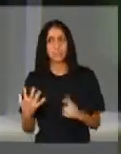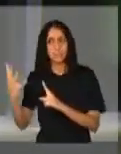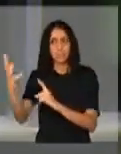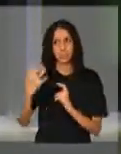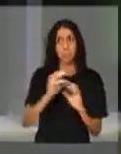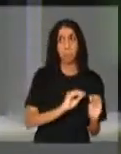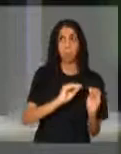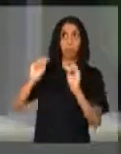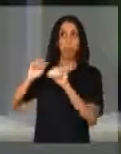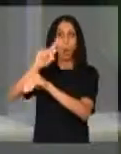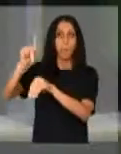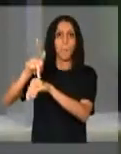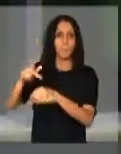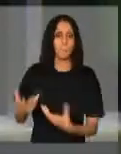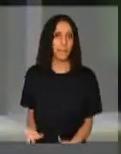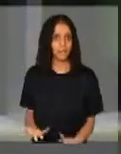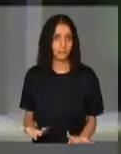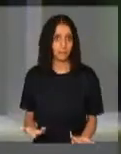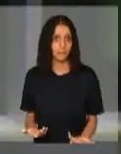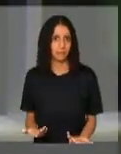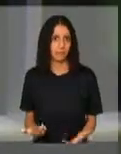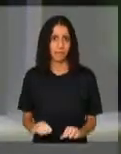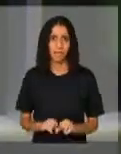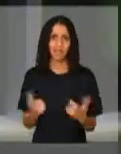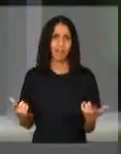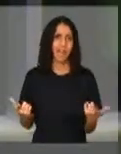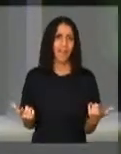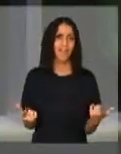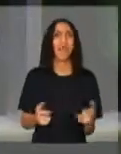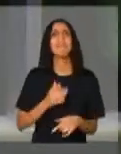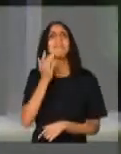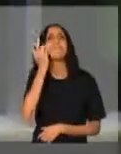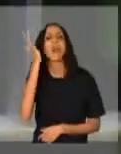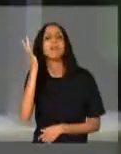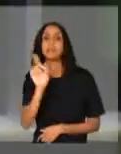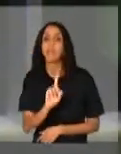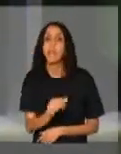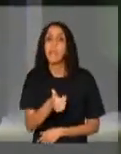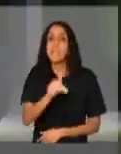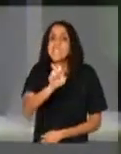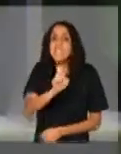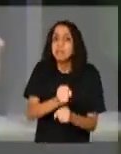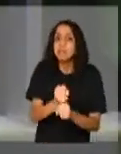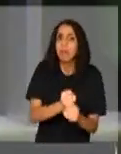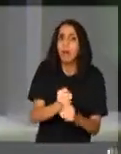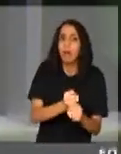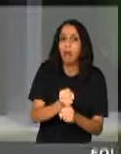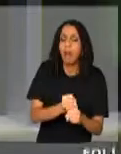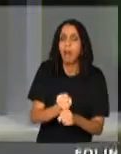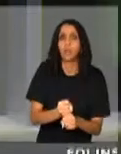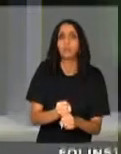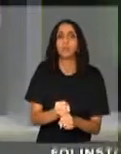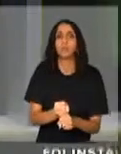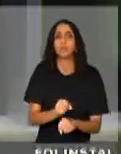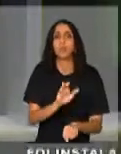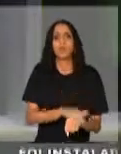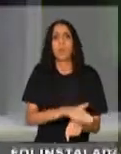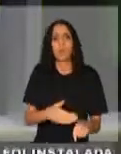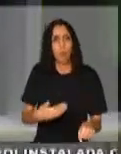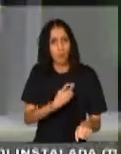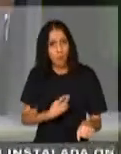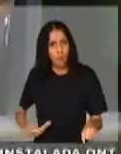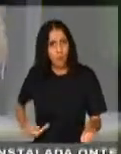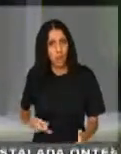regime de força, que obviamente não foi uma suave noite de verão. Foram 15 anos de um regime sombrio que